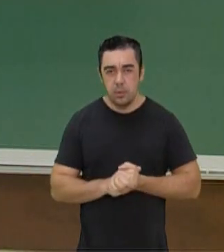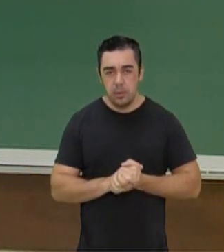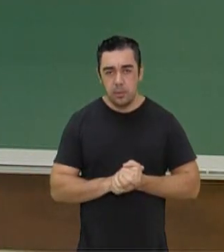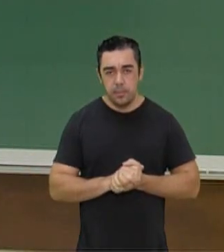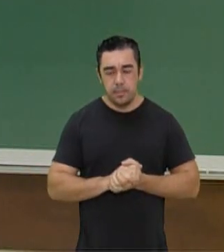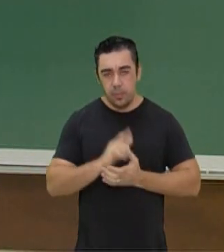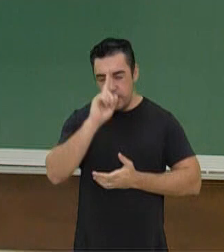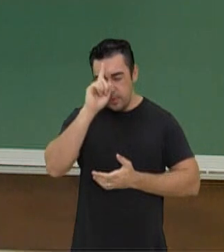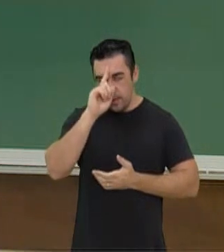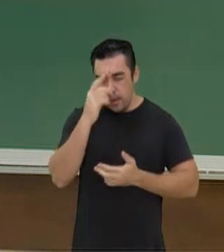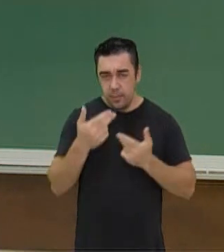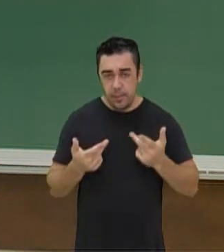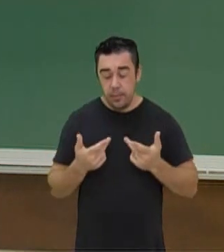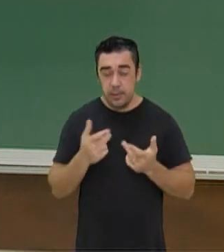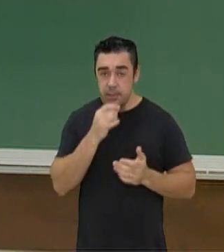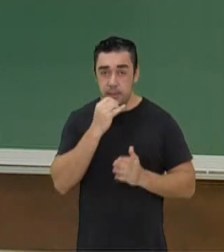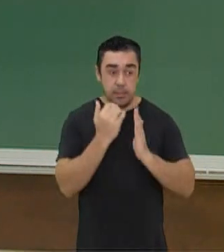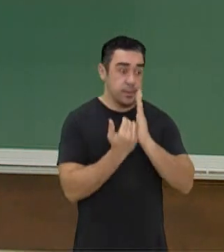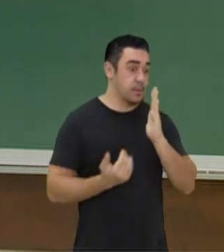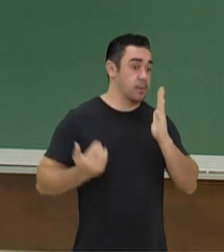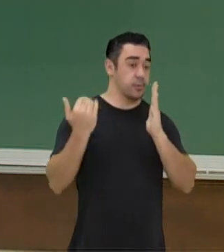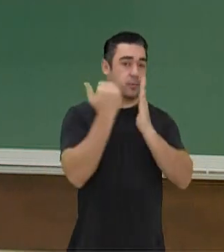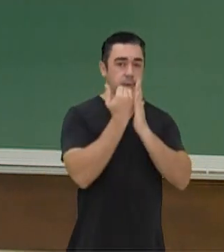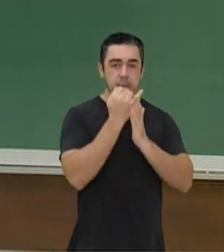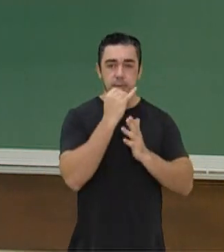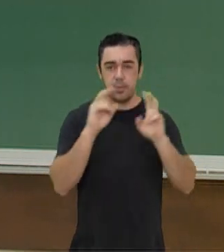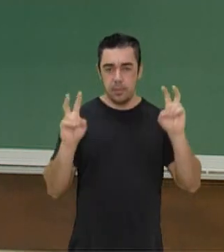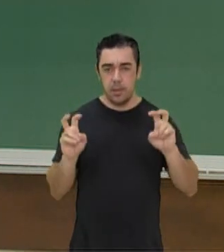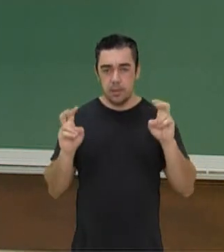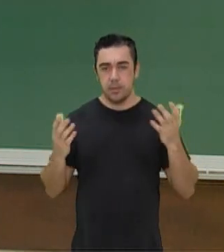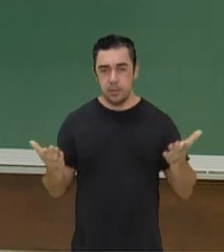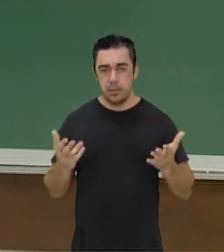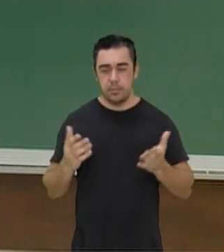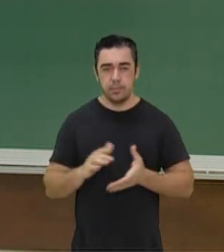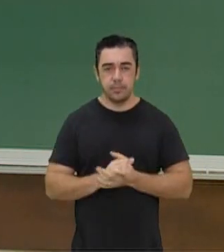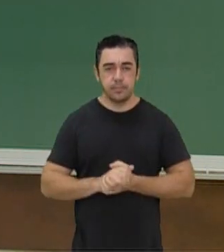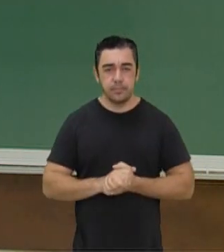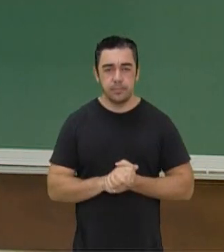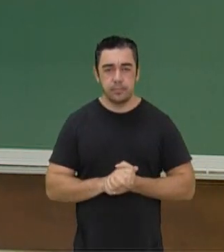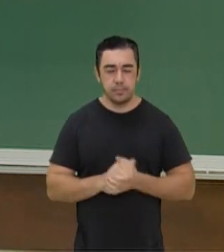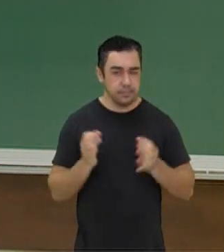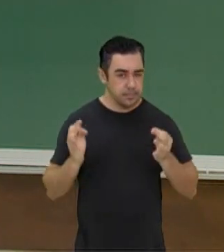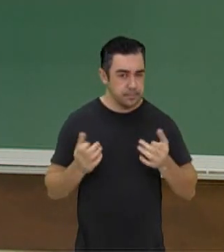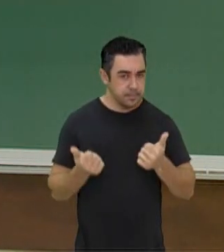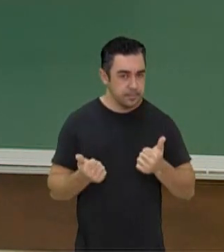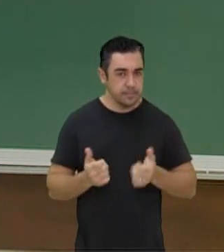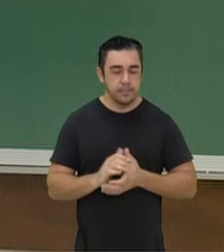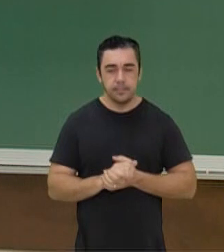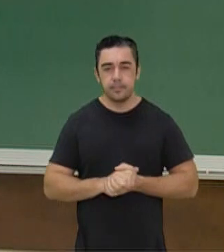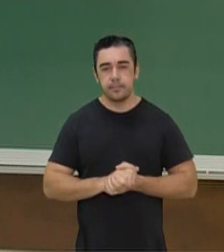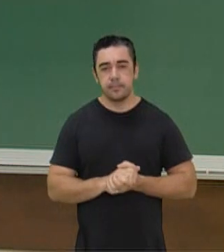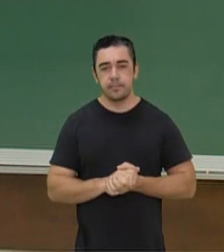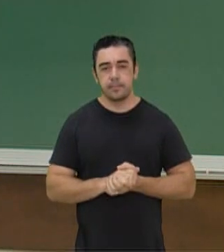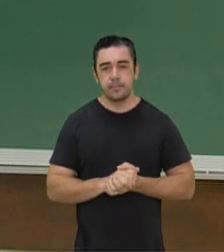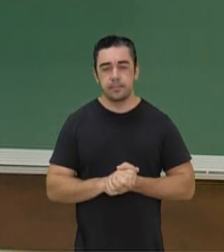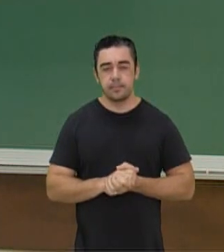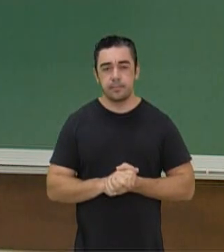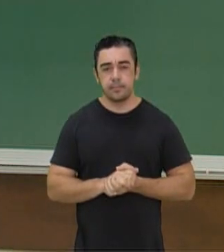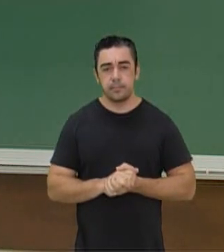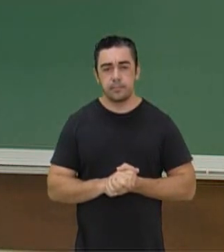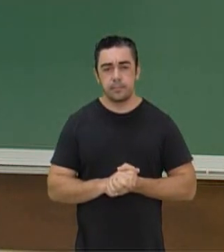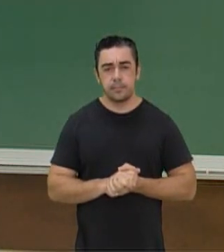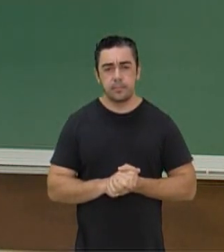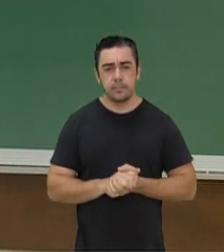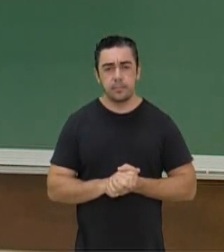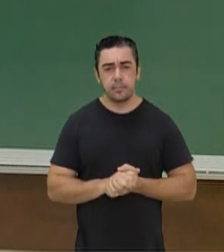uma ideia, né? Aquele exagero da expressão ali proposta. Perfeito? Muito bem, pessoal.